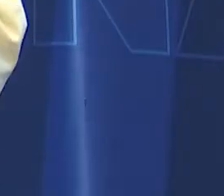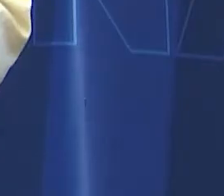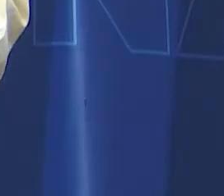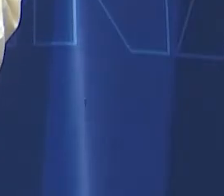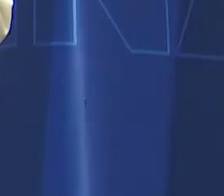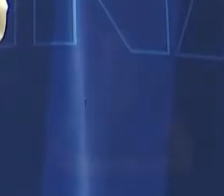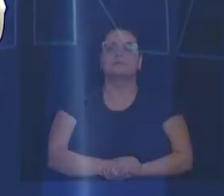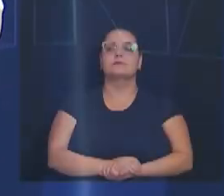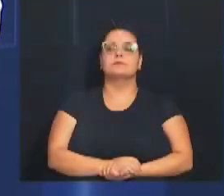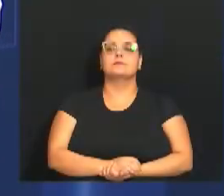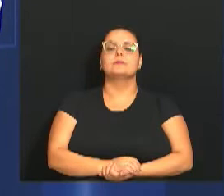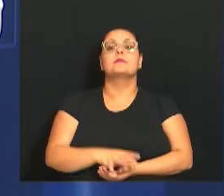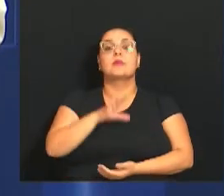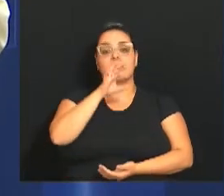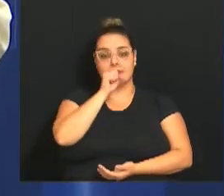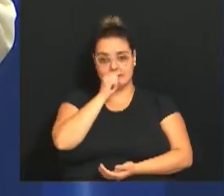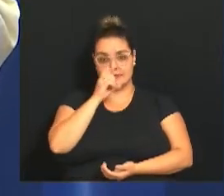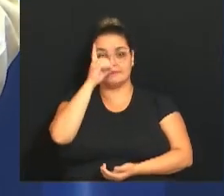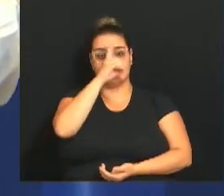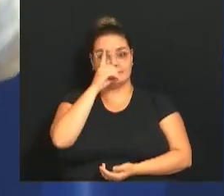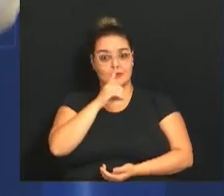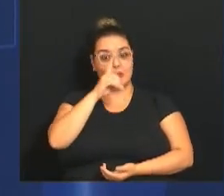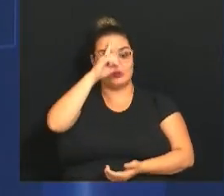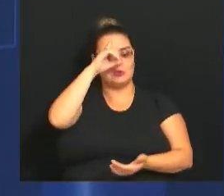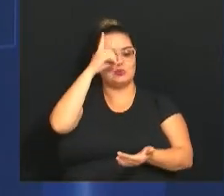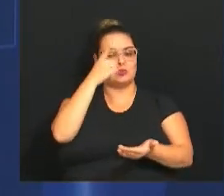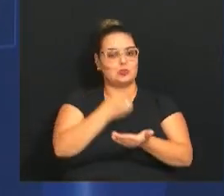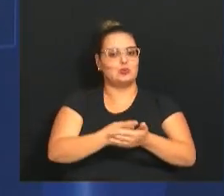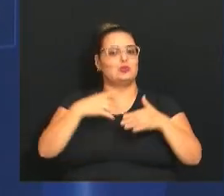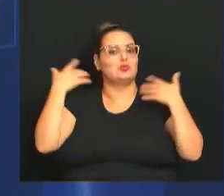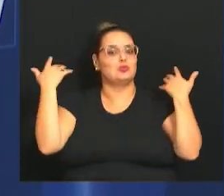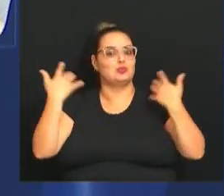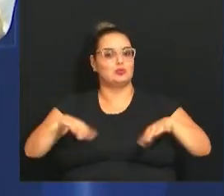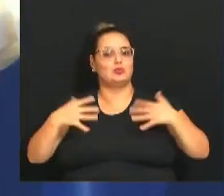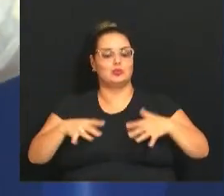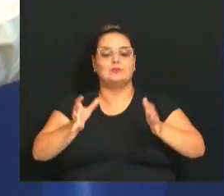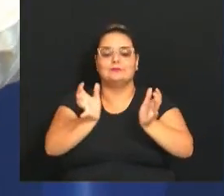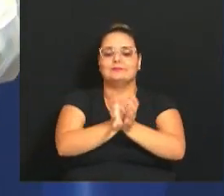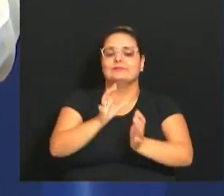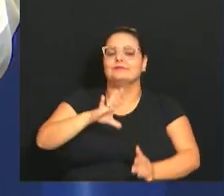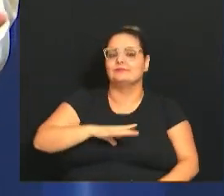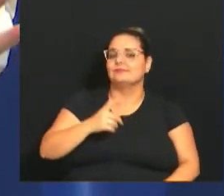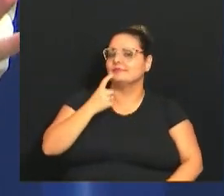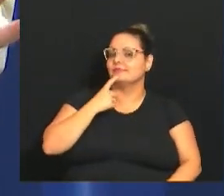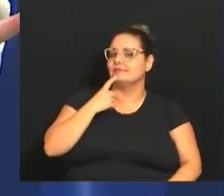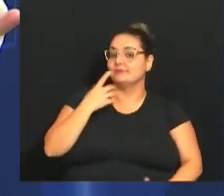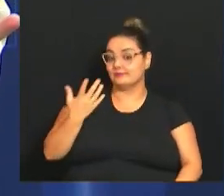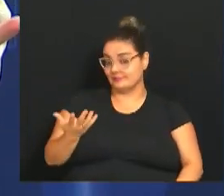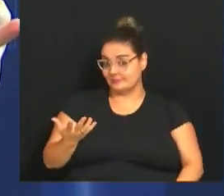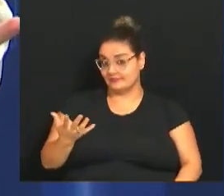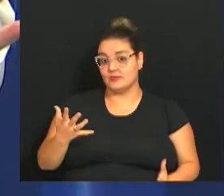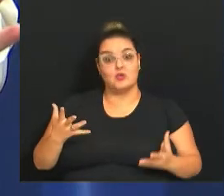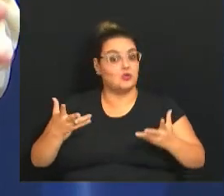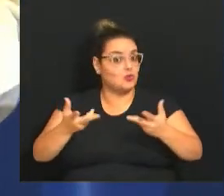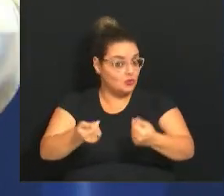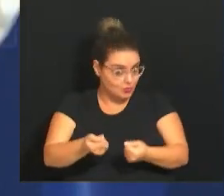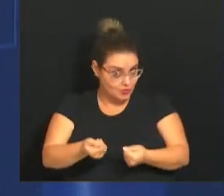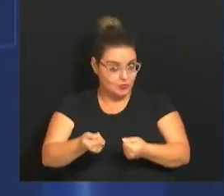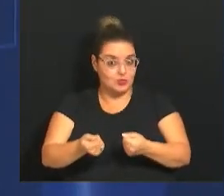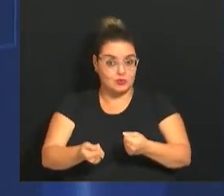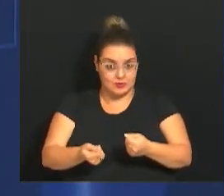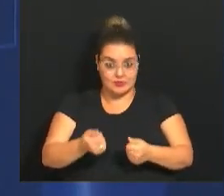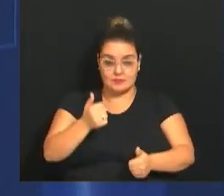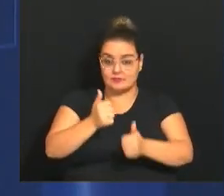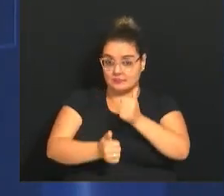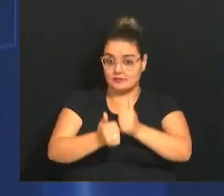Fim de semana decisivo para as equipes aqui de Campinas. Praticamente todas as partidas